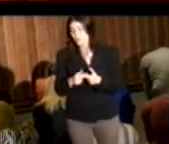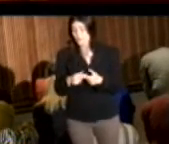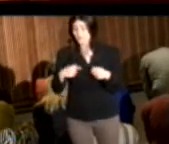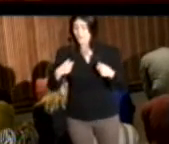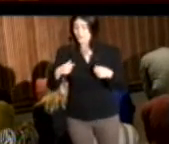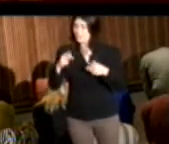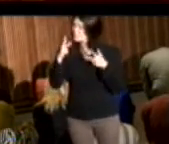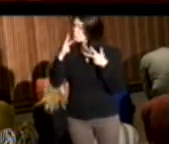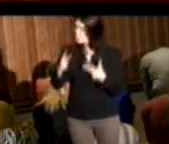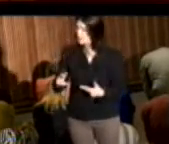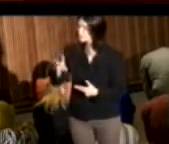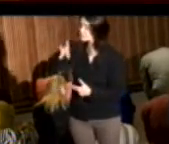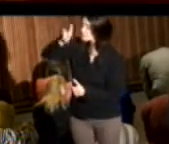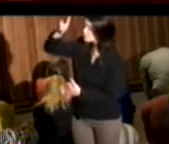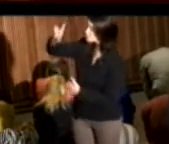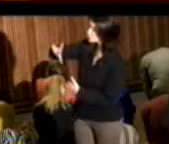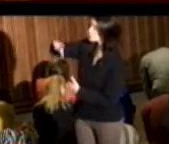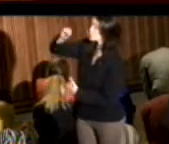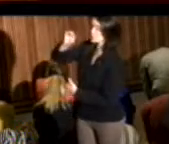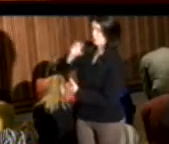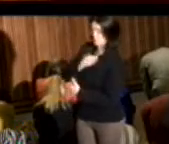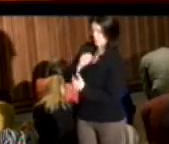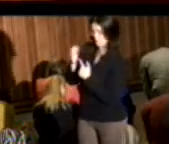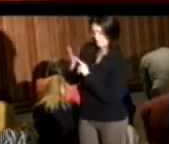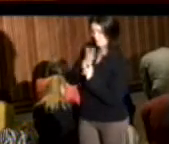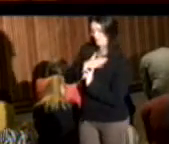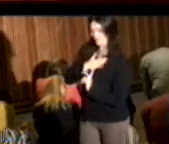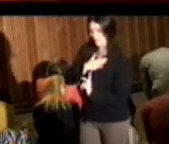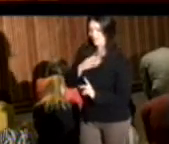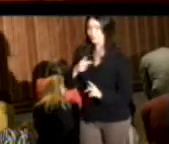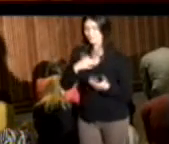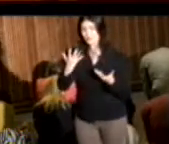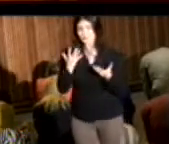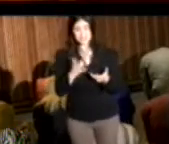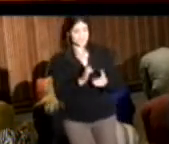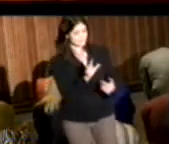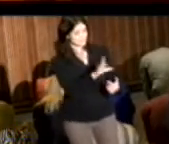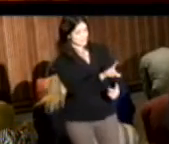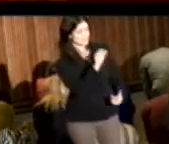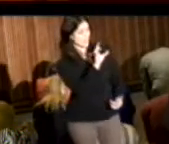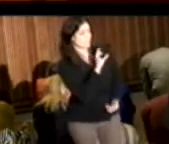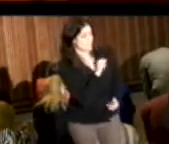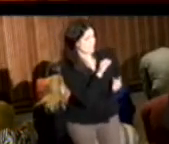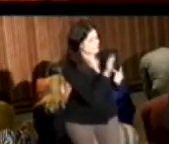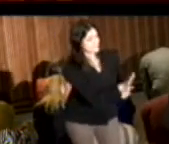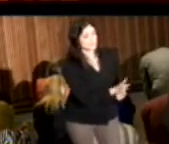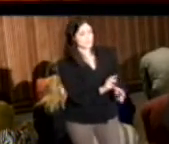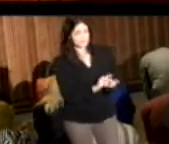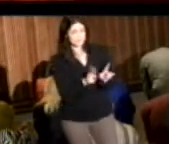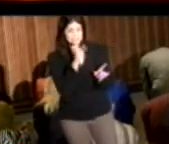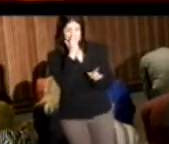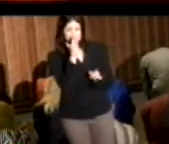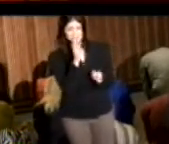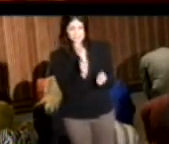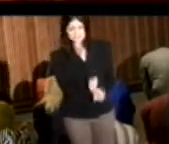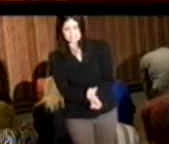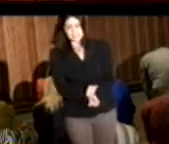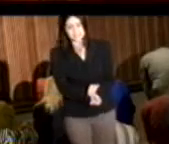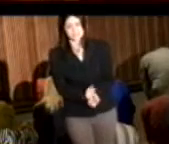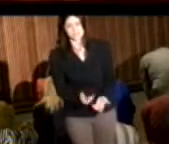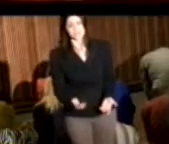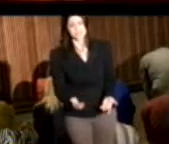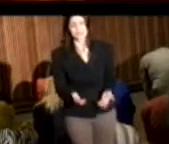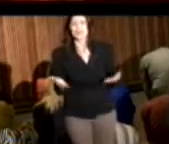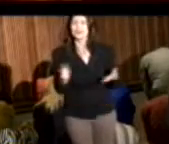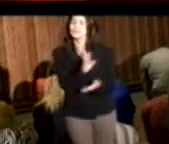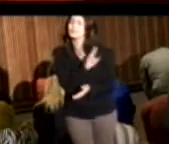amar, mas eu não consigo, Senhor, eu estou travado. Então agora, em nome de Jesus, Senhor,